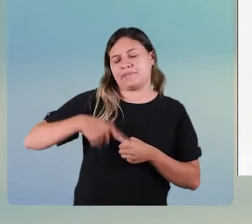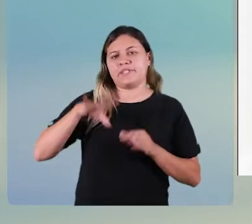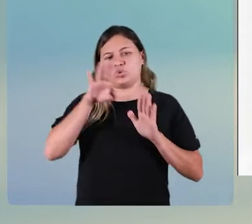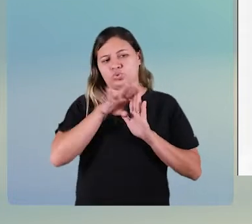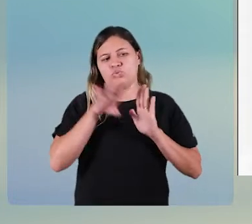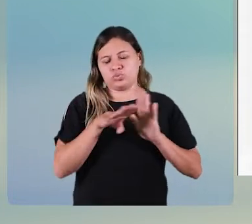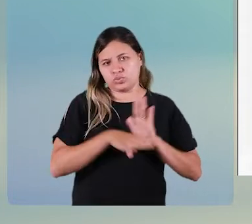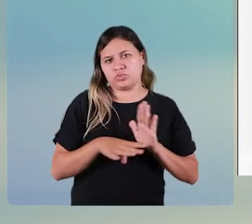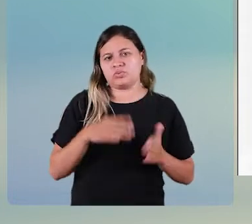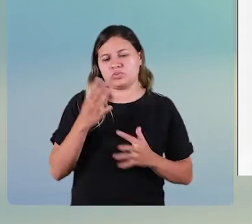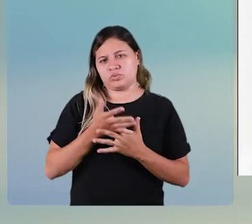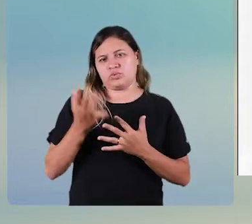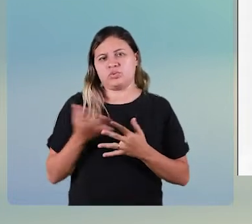né?